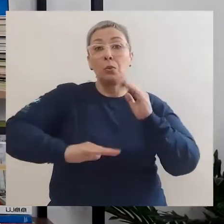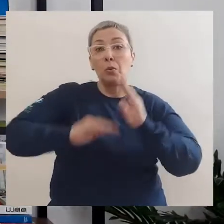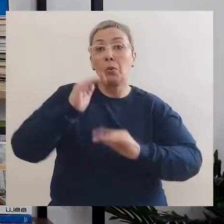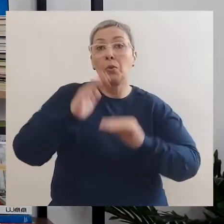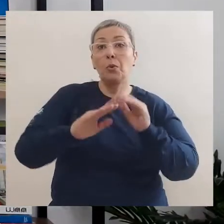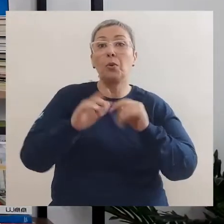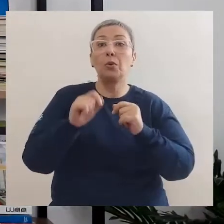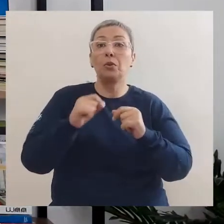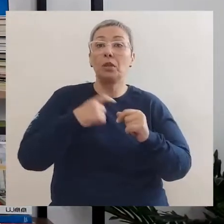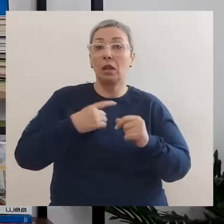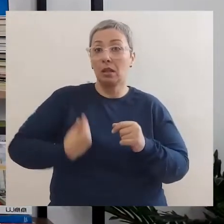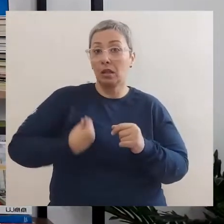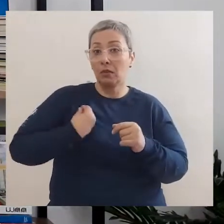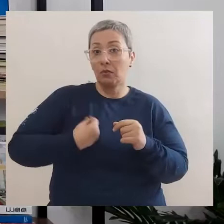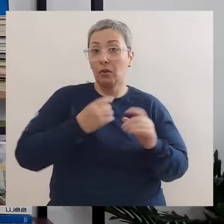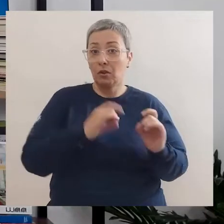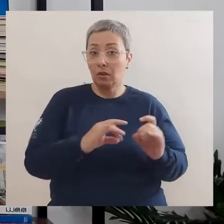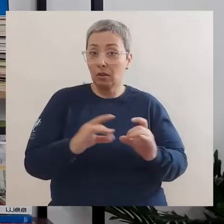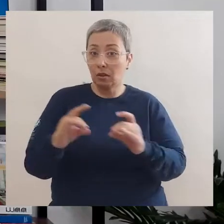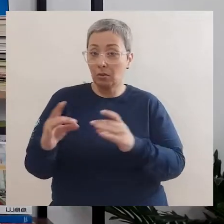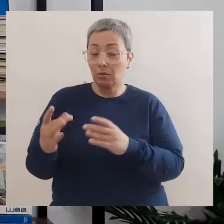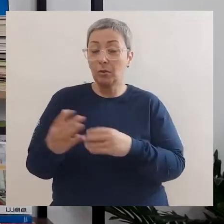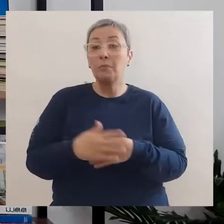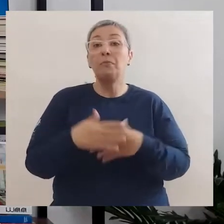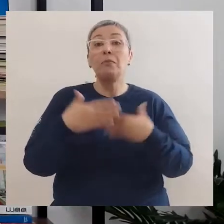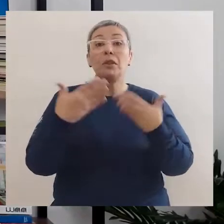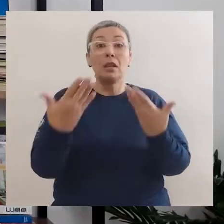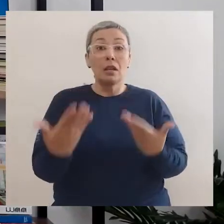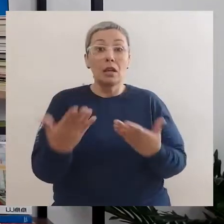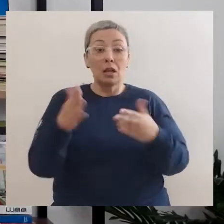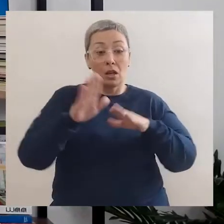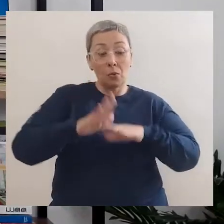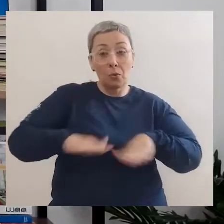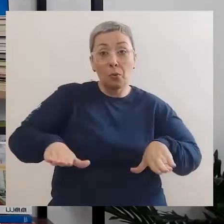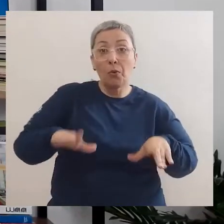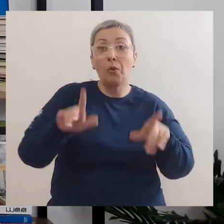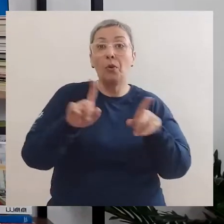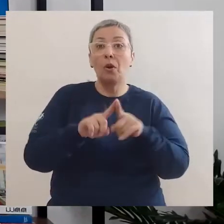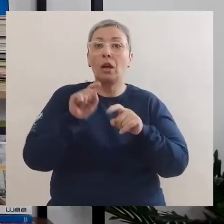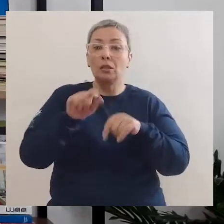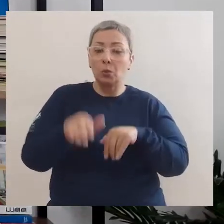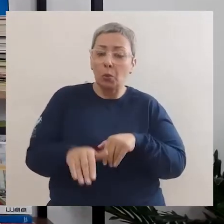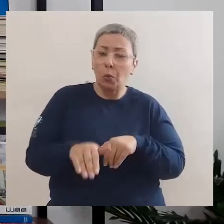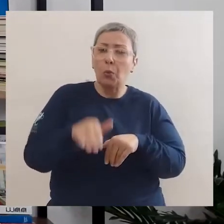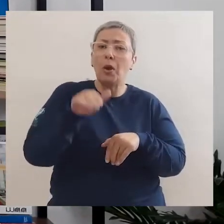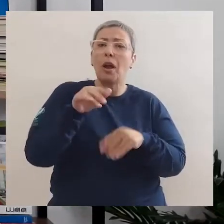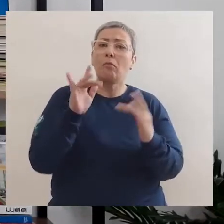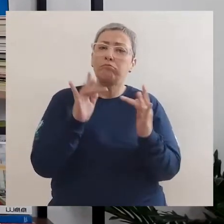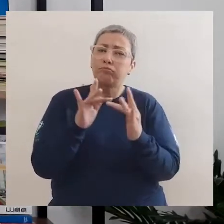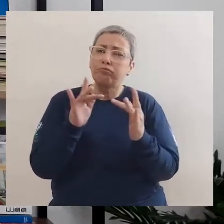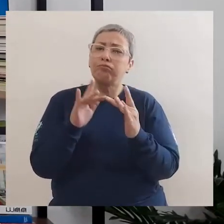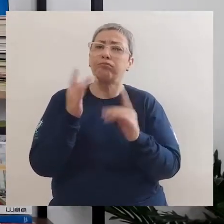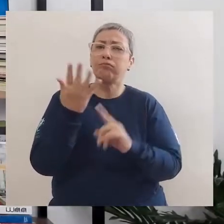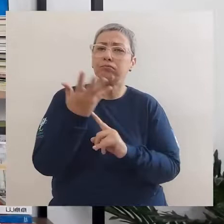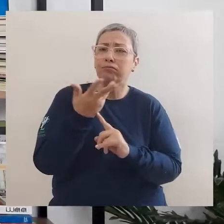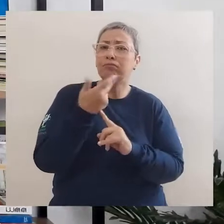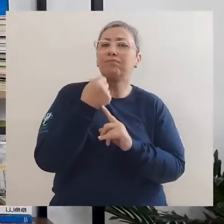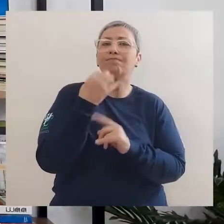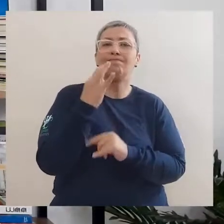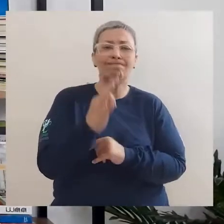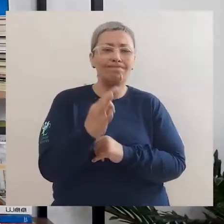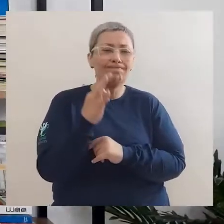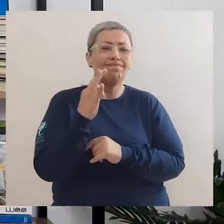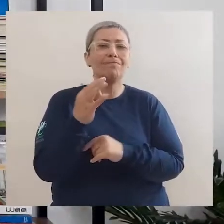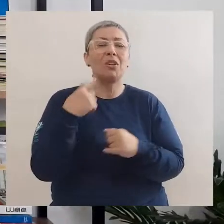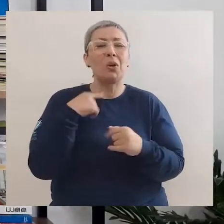geração em geração, através da oralidade, nas atividades do cotidiano, durante o cotidiano. Assim, as